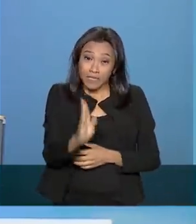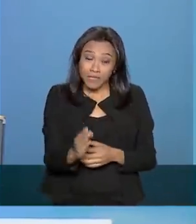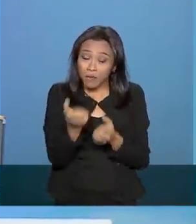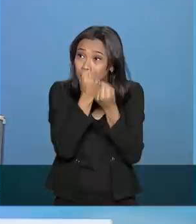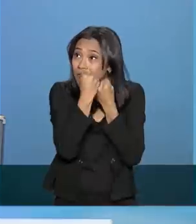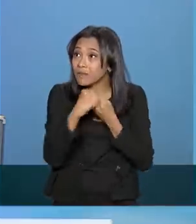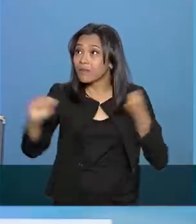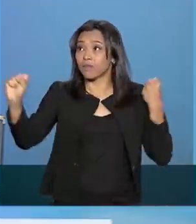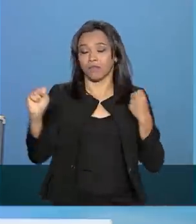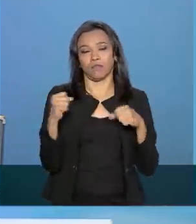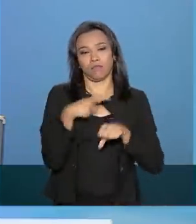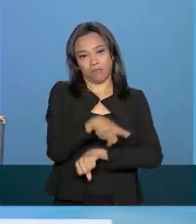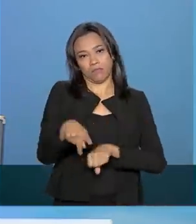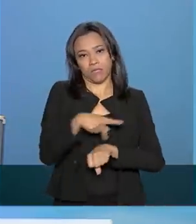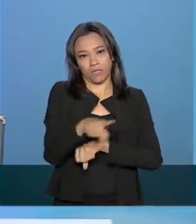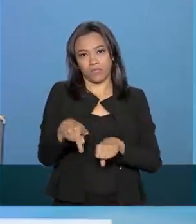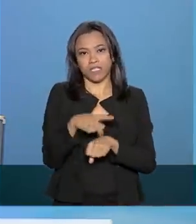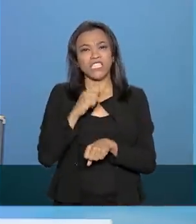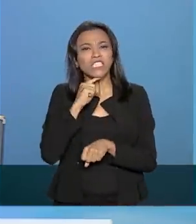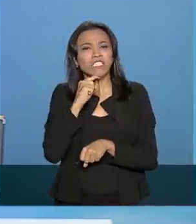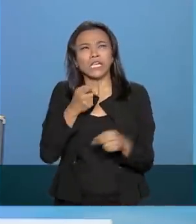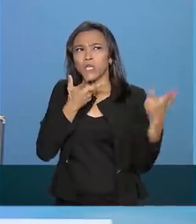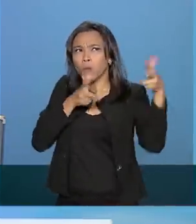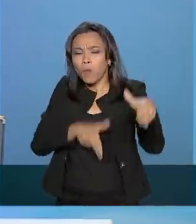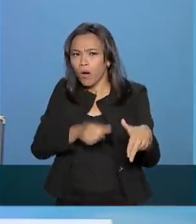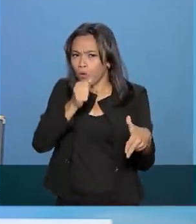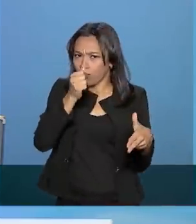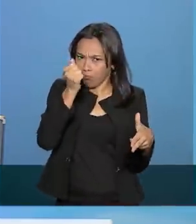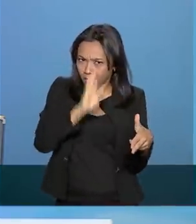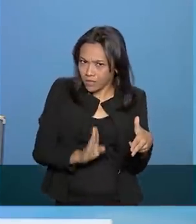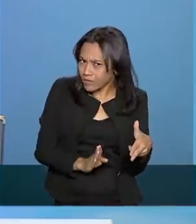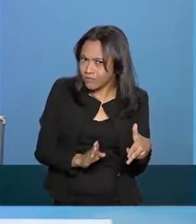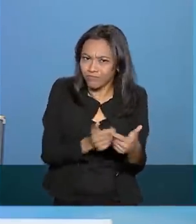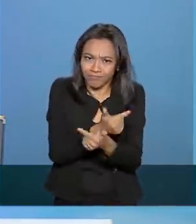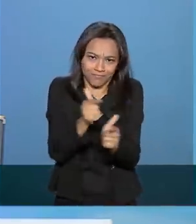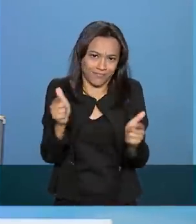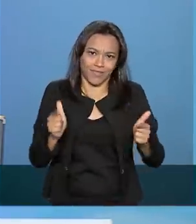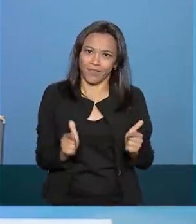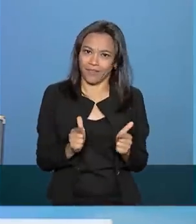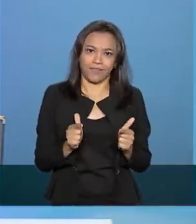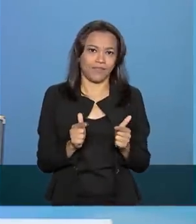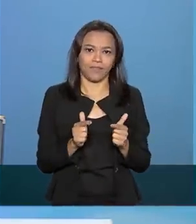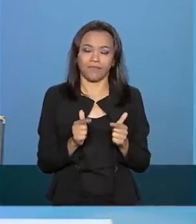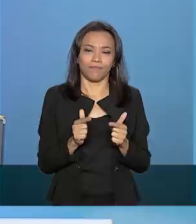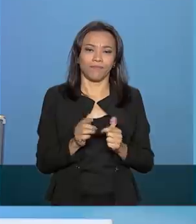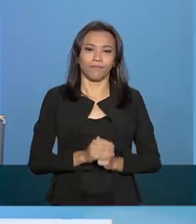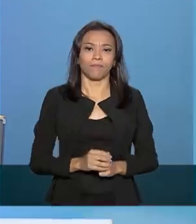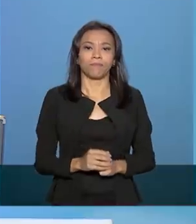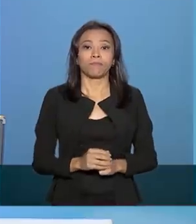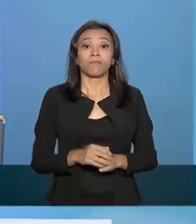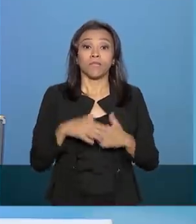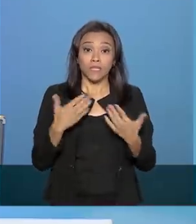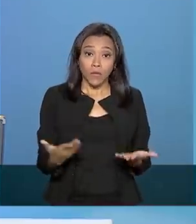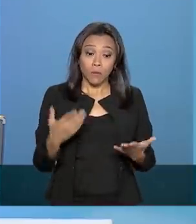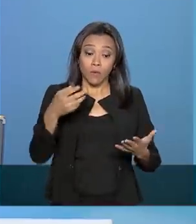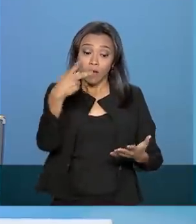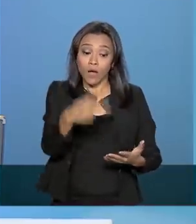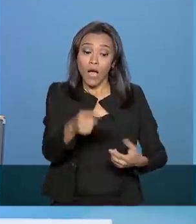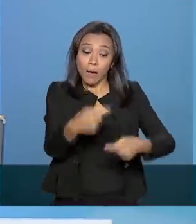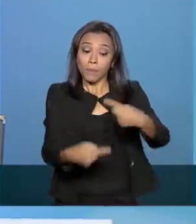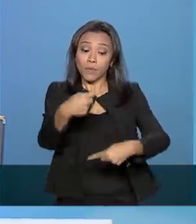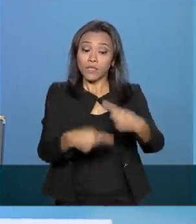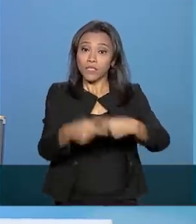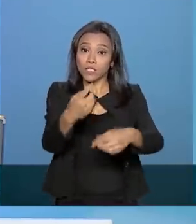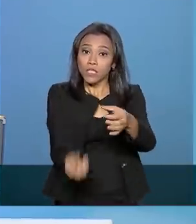nação. Ninguém tem o que nós temos. Nos falta apenas a união. A política